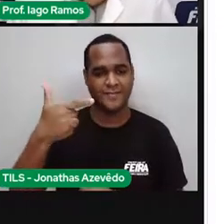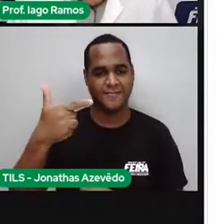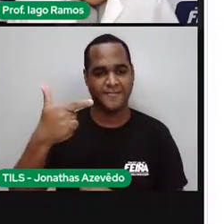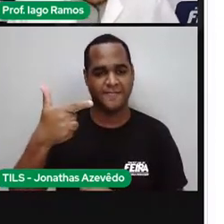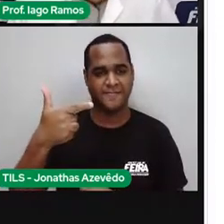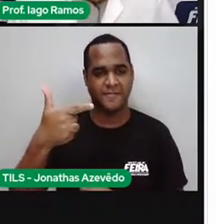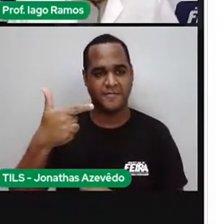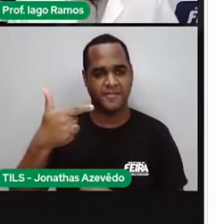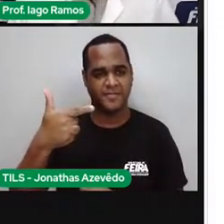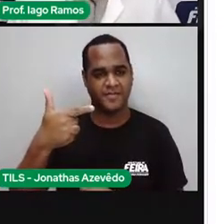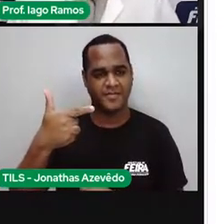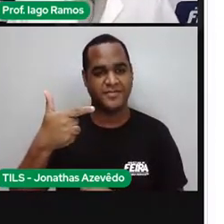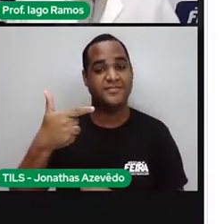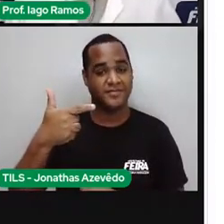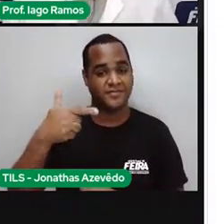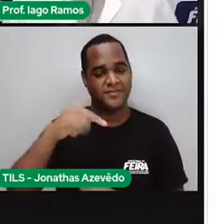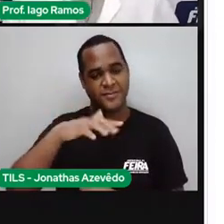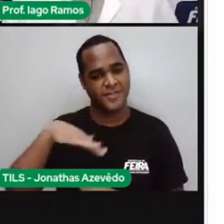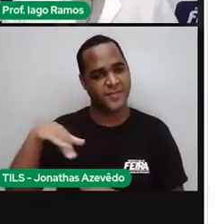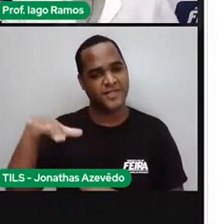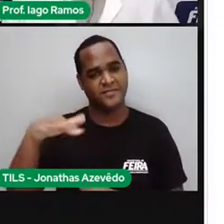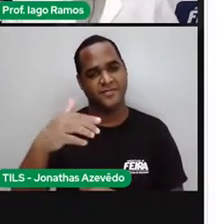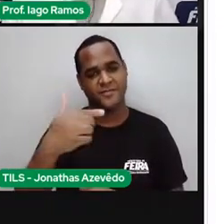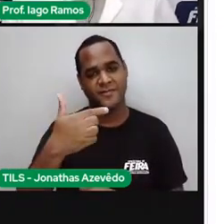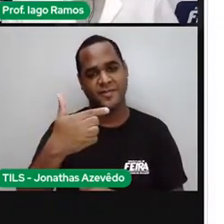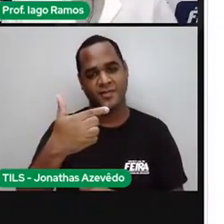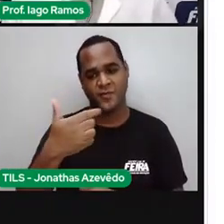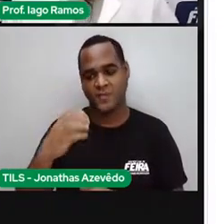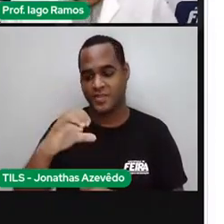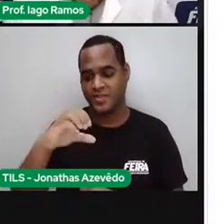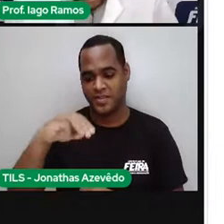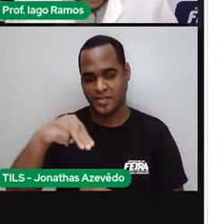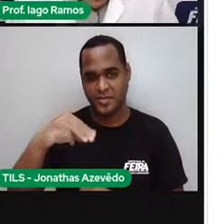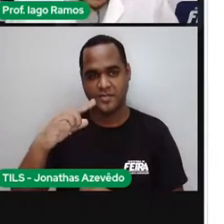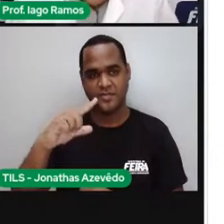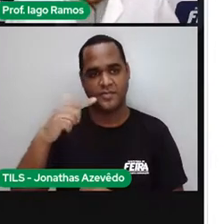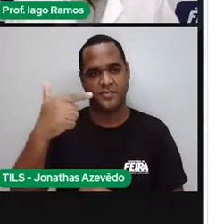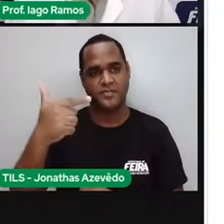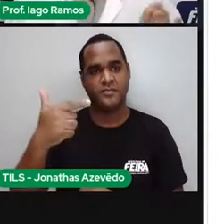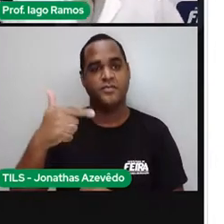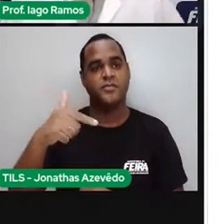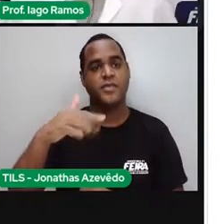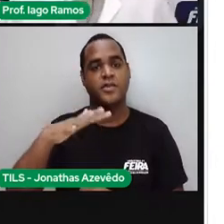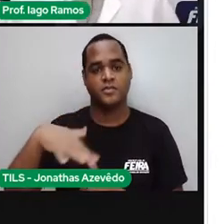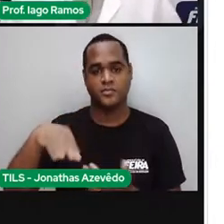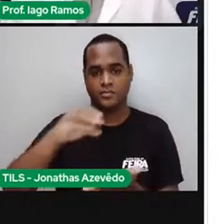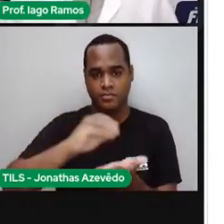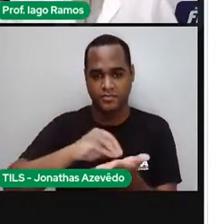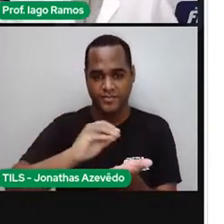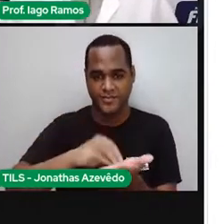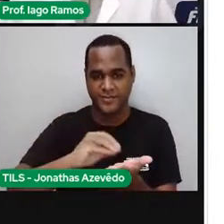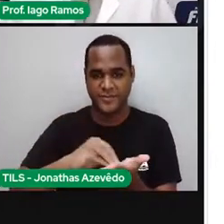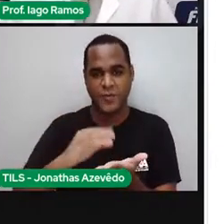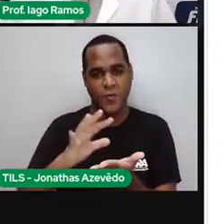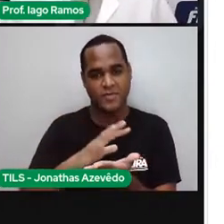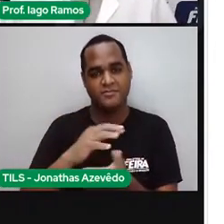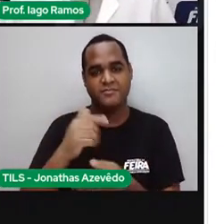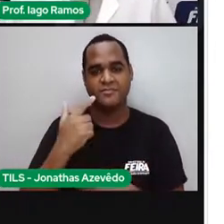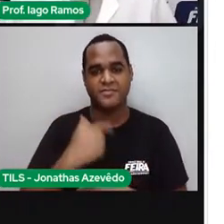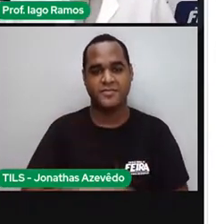21 cm quadrados e aqui também faltou a potência Zinho